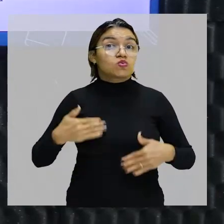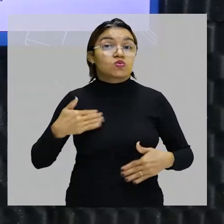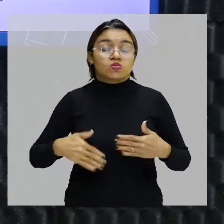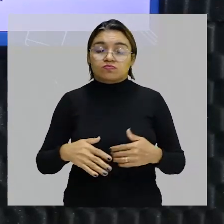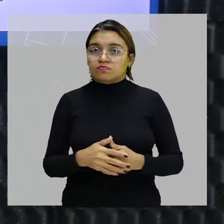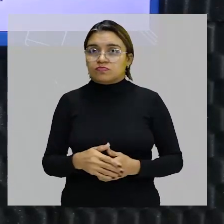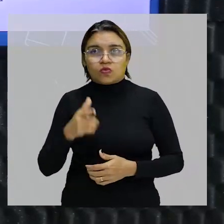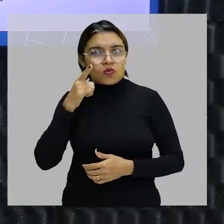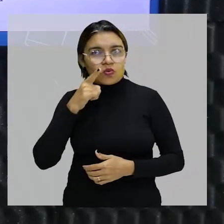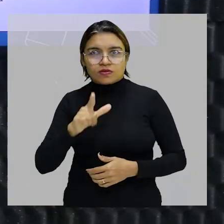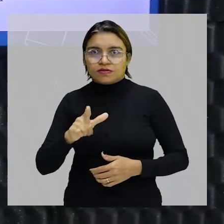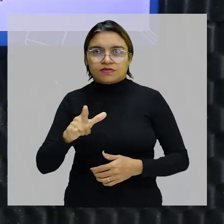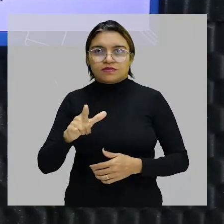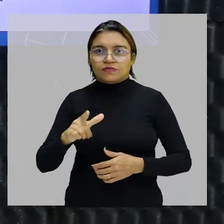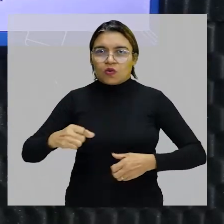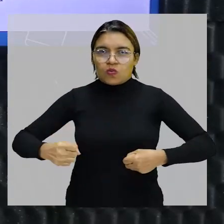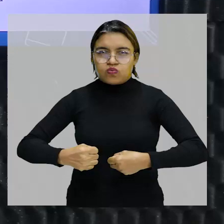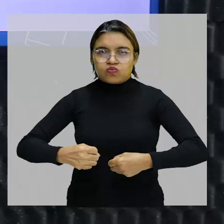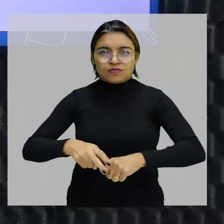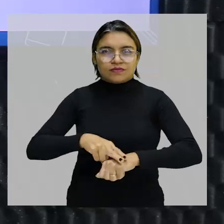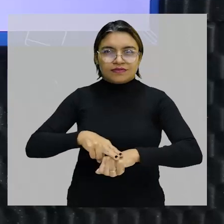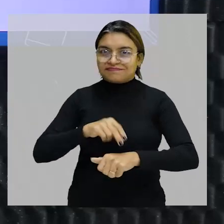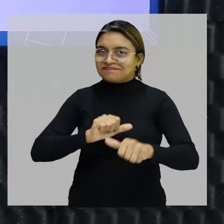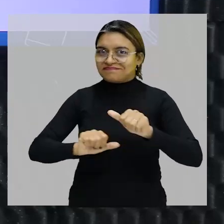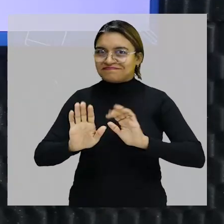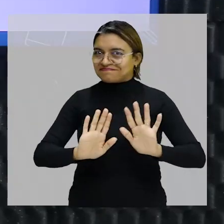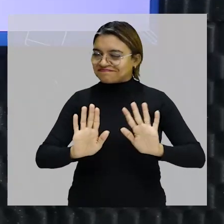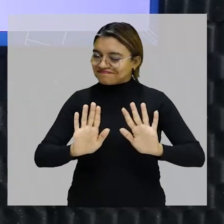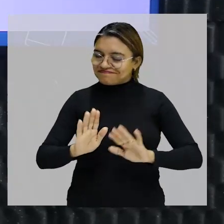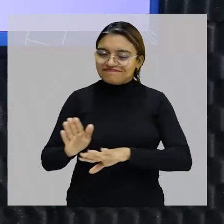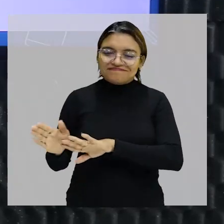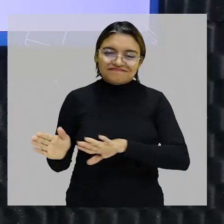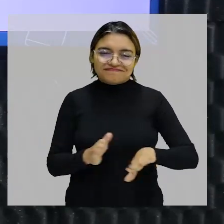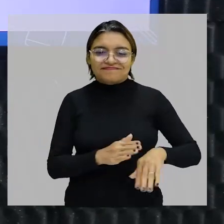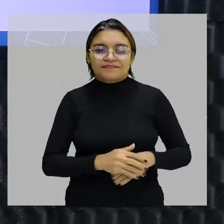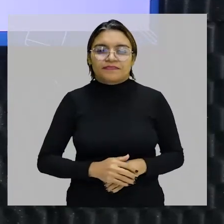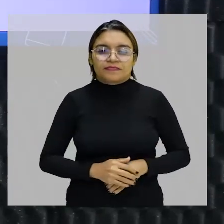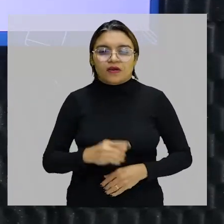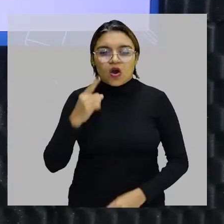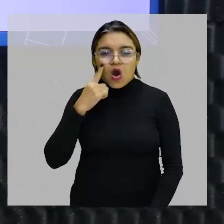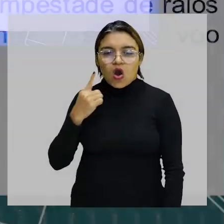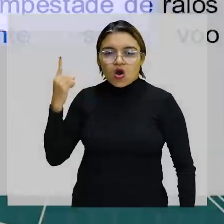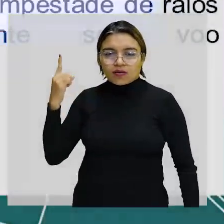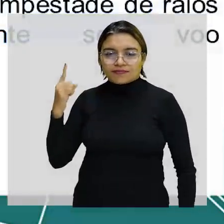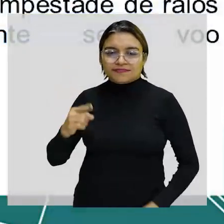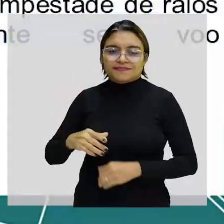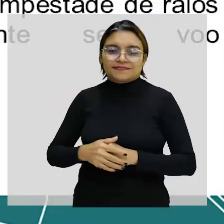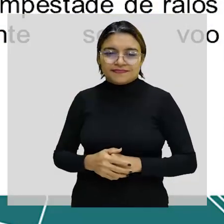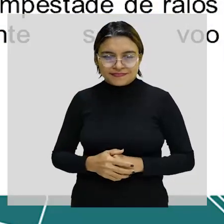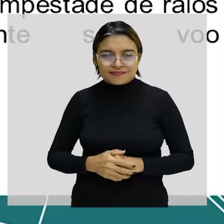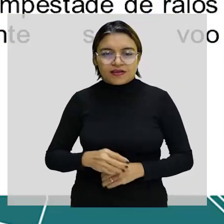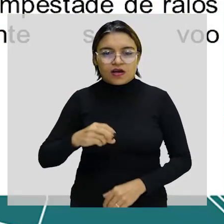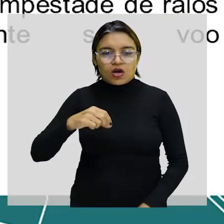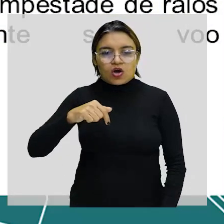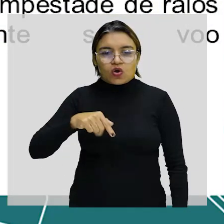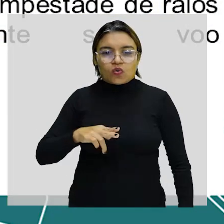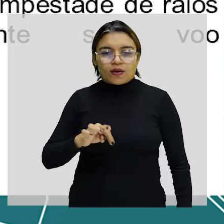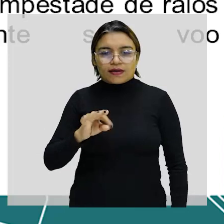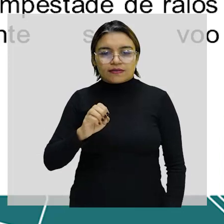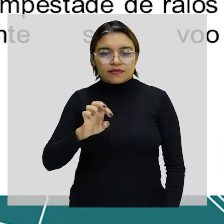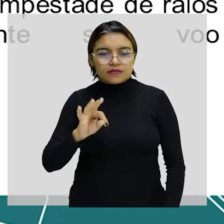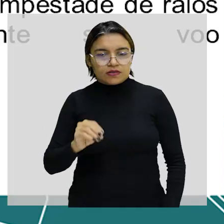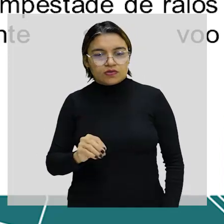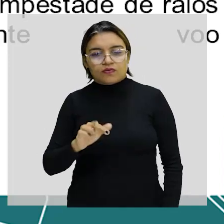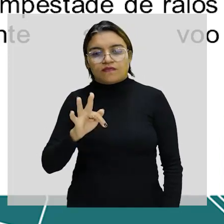não vamos nos transformar em Hulk. Tudo bem, turminha? Quarteto Fantástico, né? Na verdade, um grupo